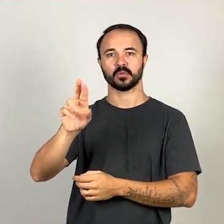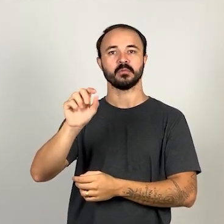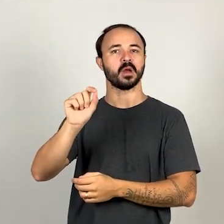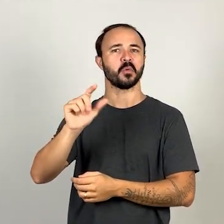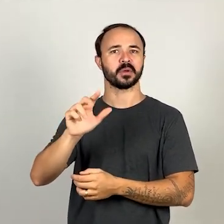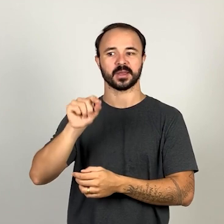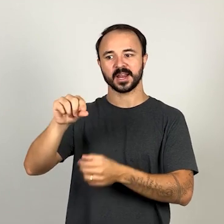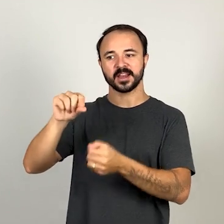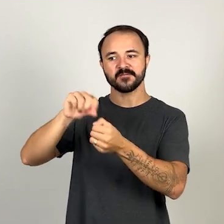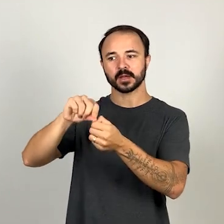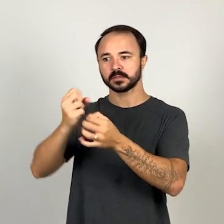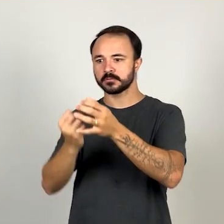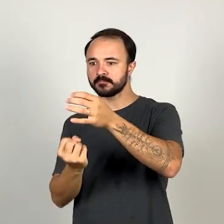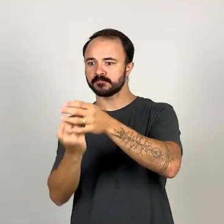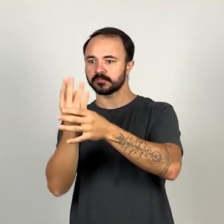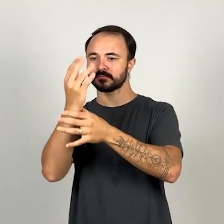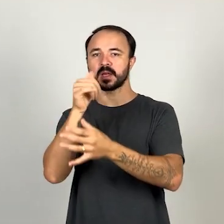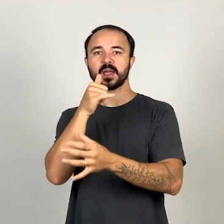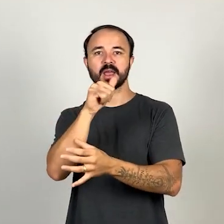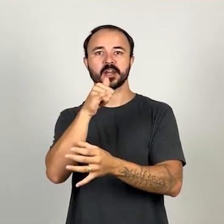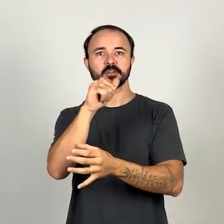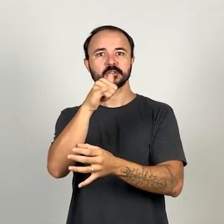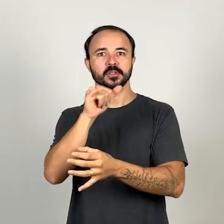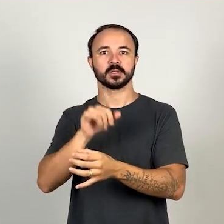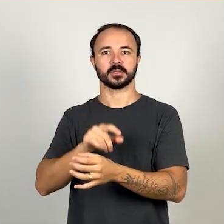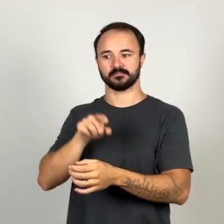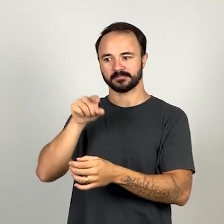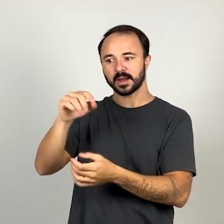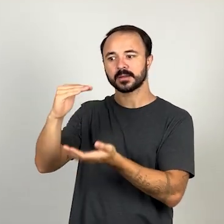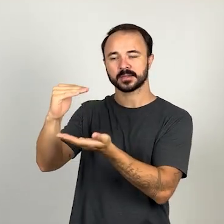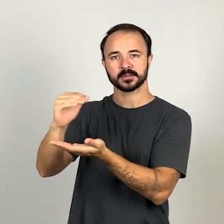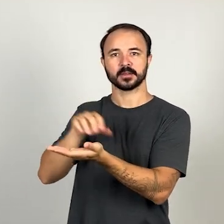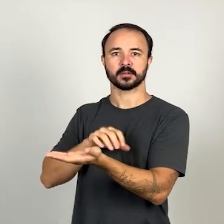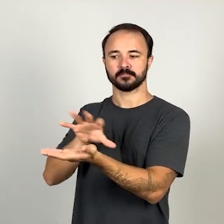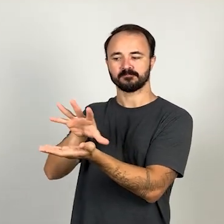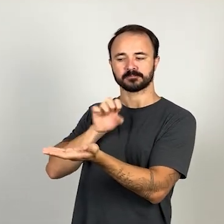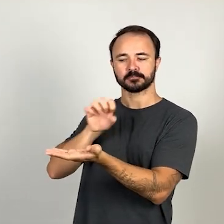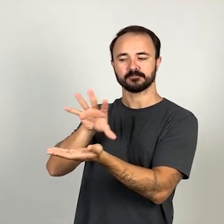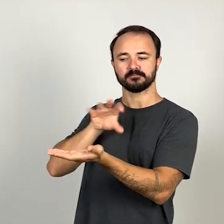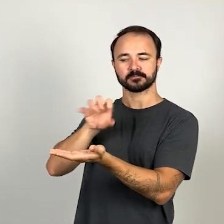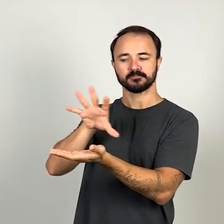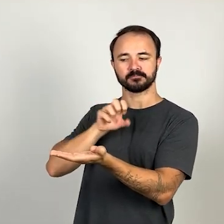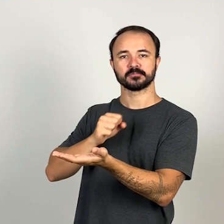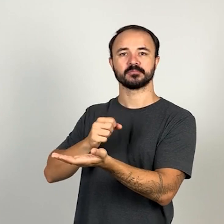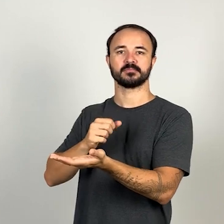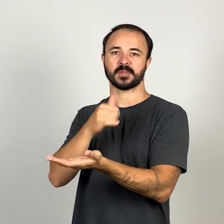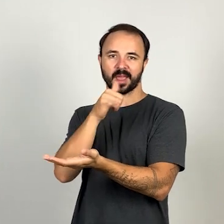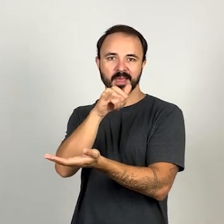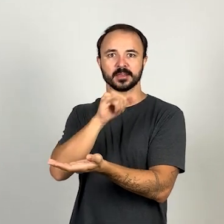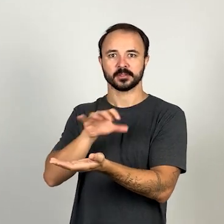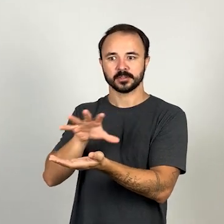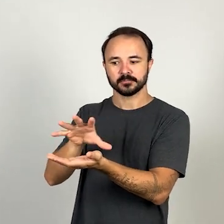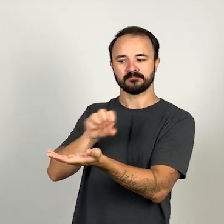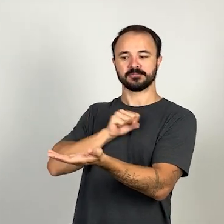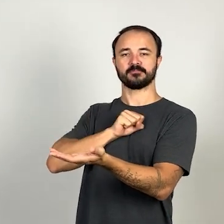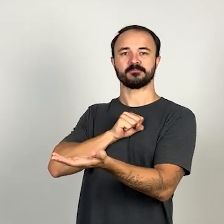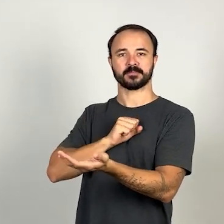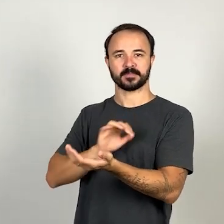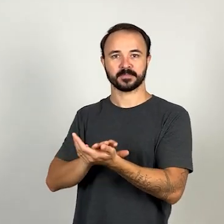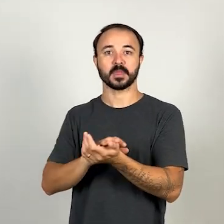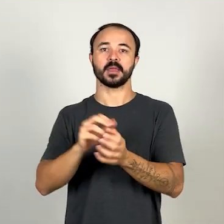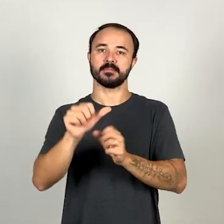Nós temos as partes específicas com que esse gerador consegue acoplar.